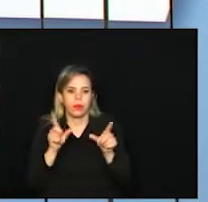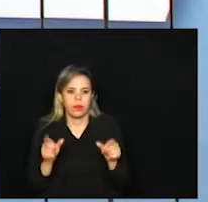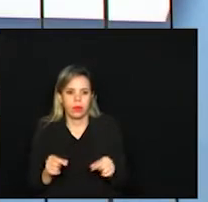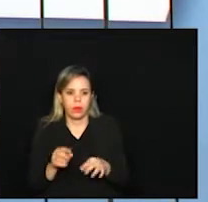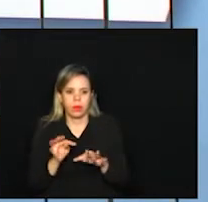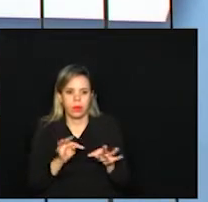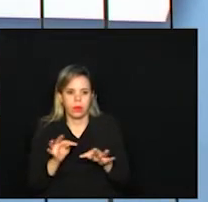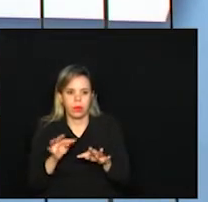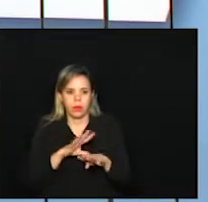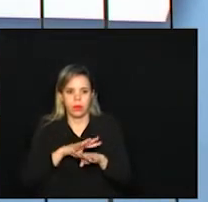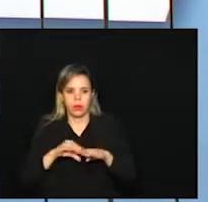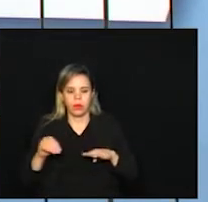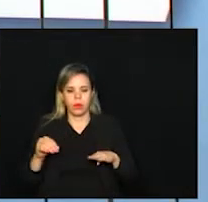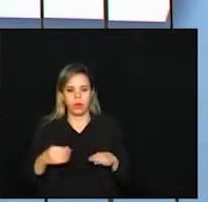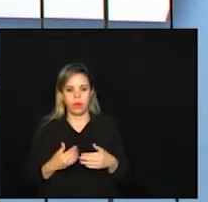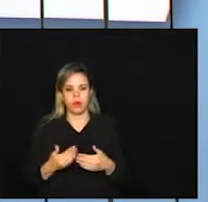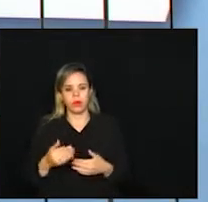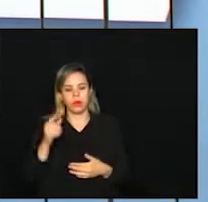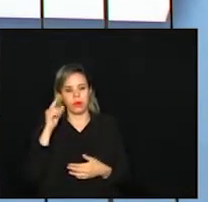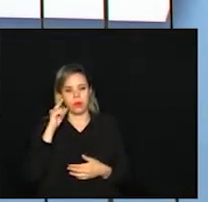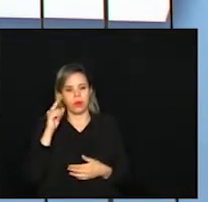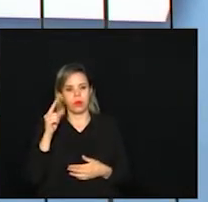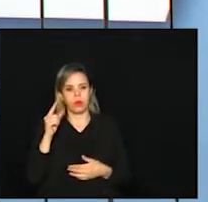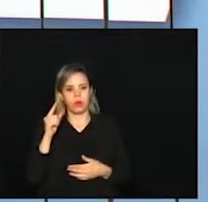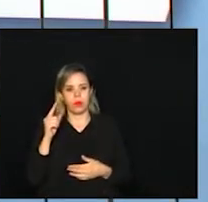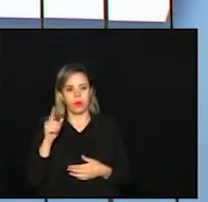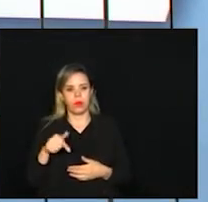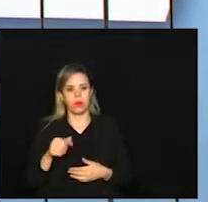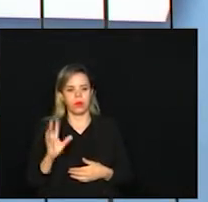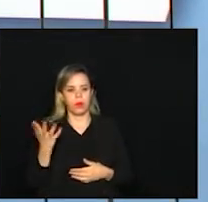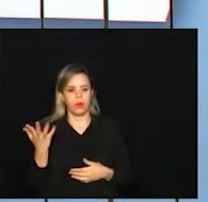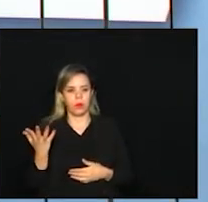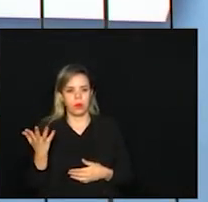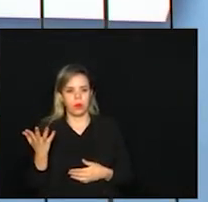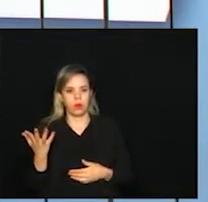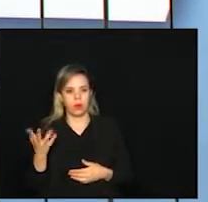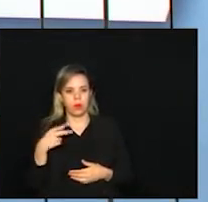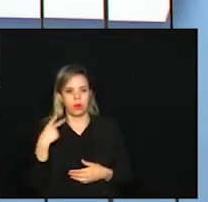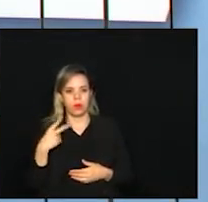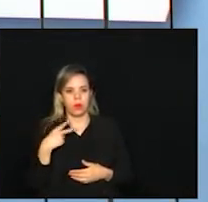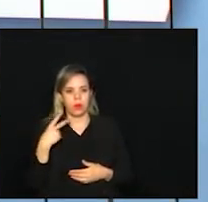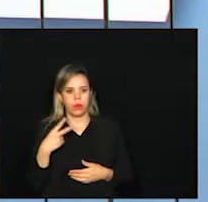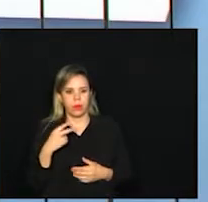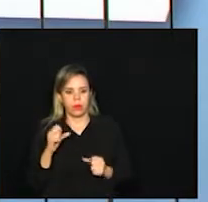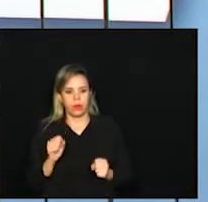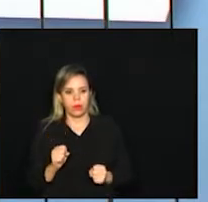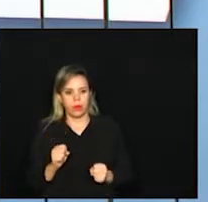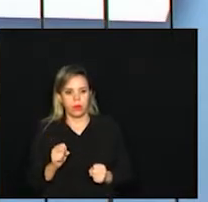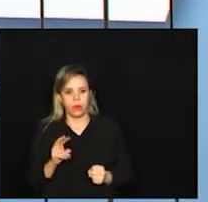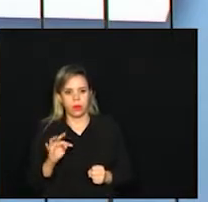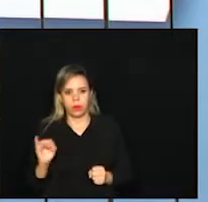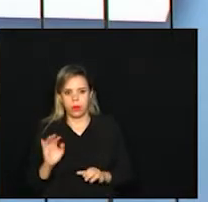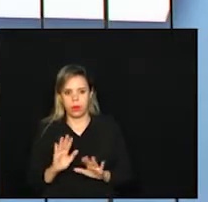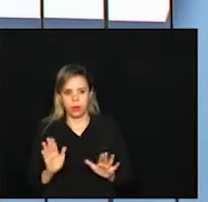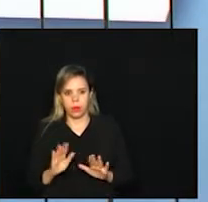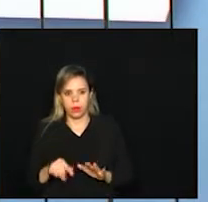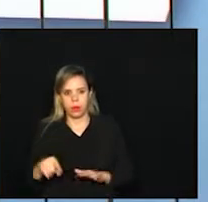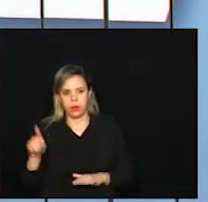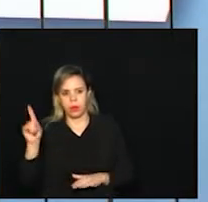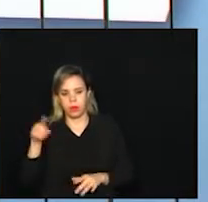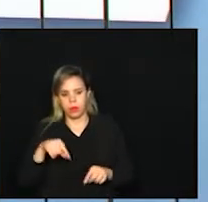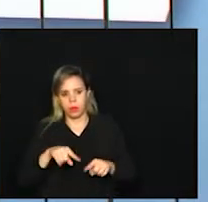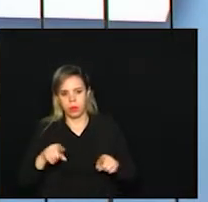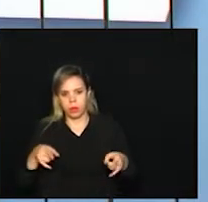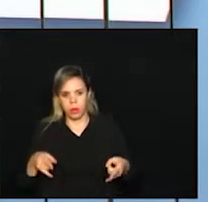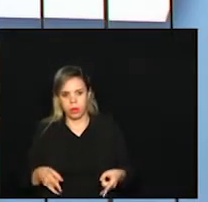seja eliminada nos próximos dias e isso ocorrendo o parlamentar poderá deixar a UTI ir para